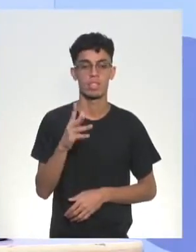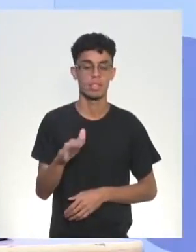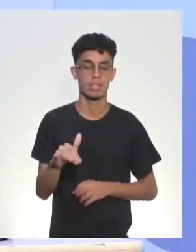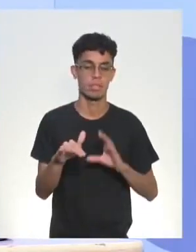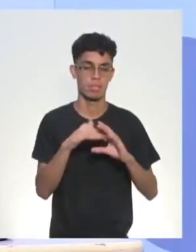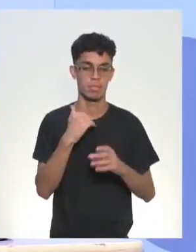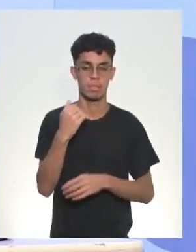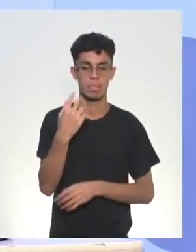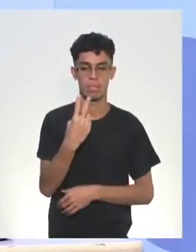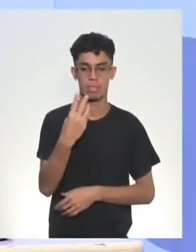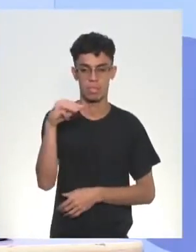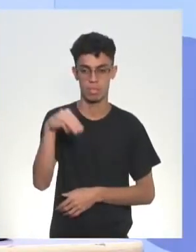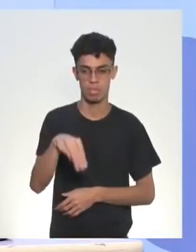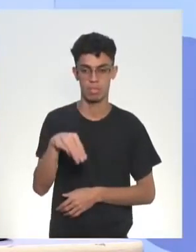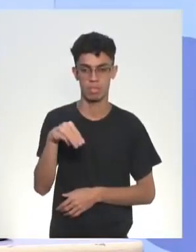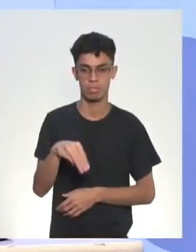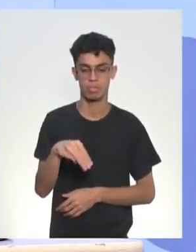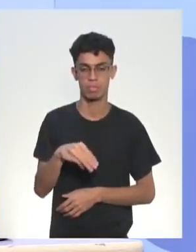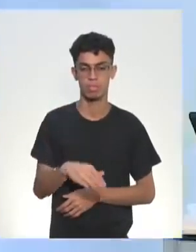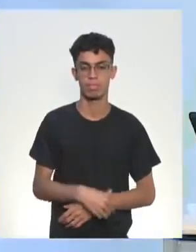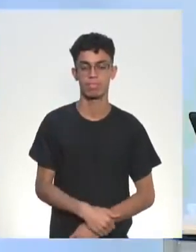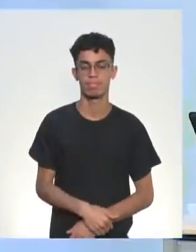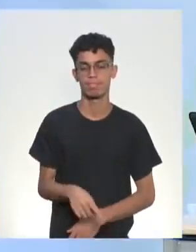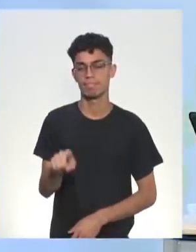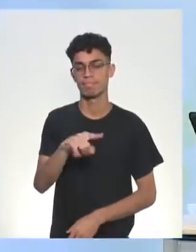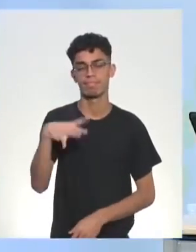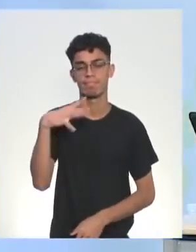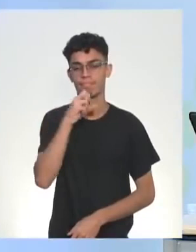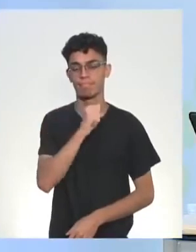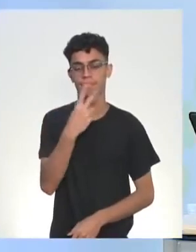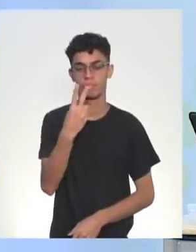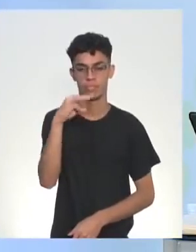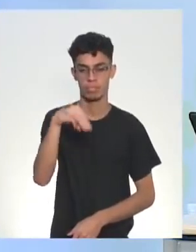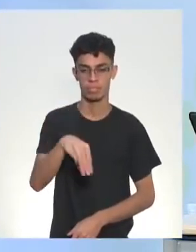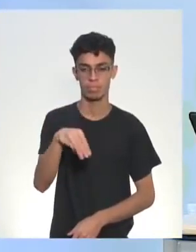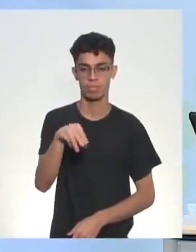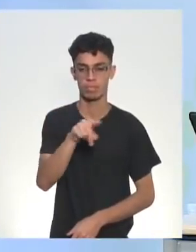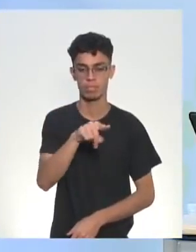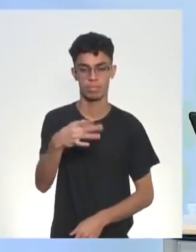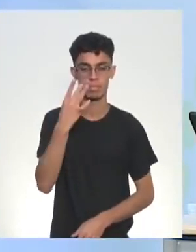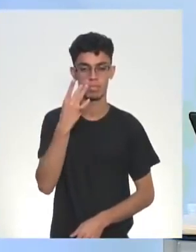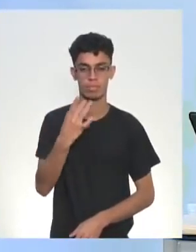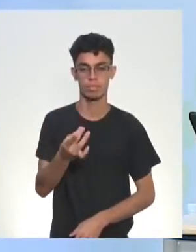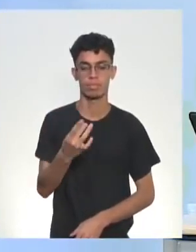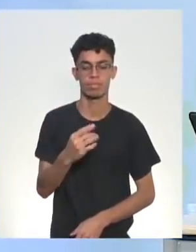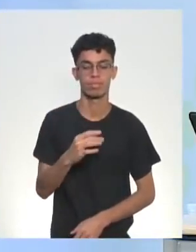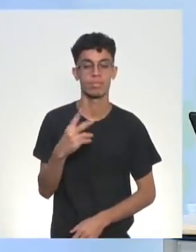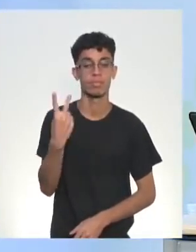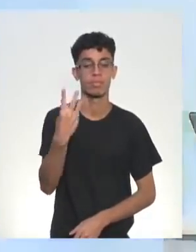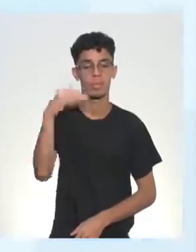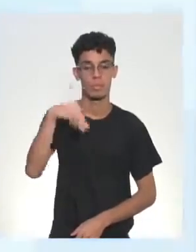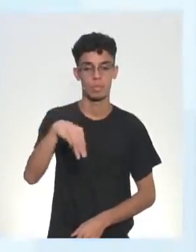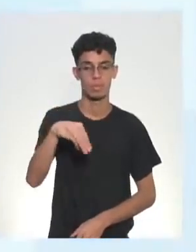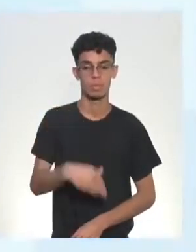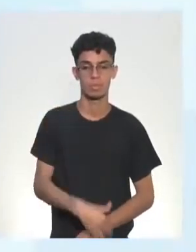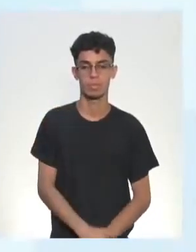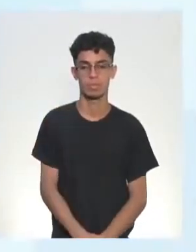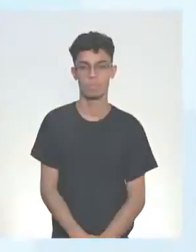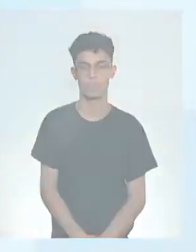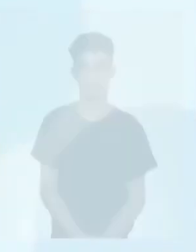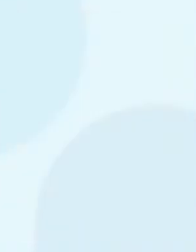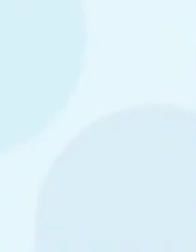chat. 2 minutos, pessoal. Esse pessoal tá apressadinho, hein? Que bom. Estão acompanhando a aula. Então, voltamos em 2 minutos. Boa sorte!